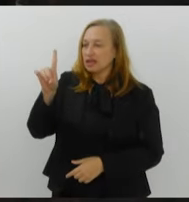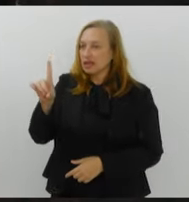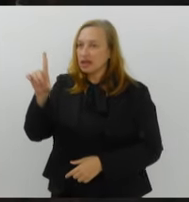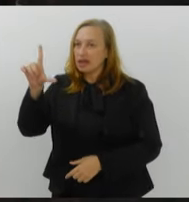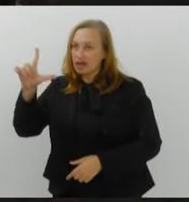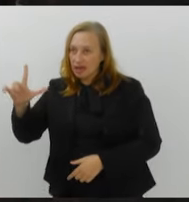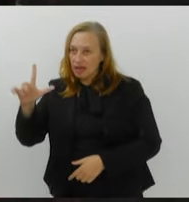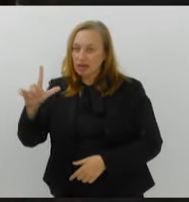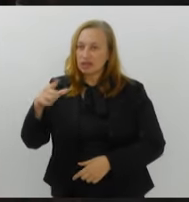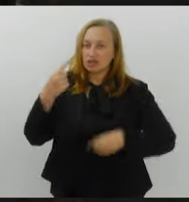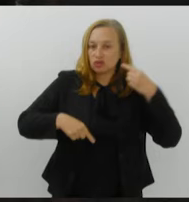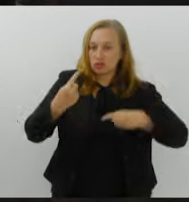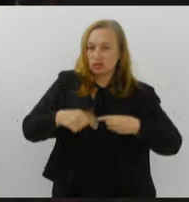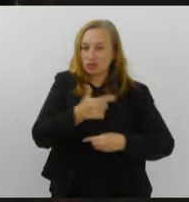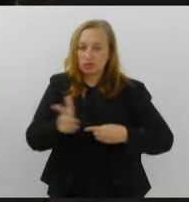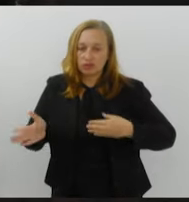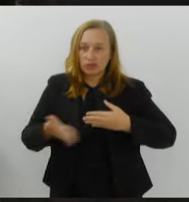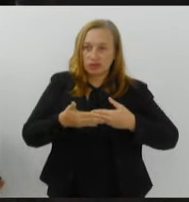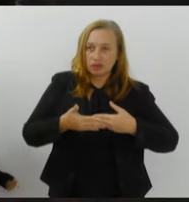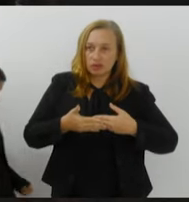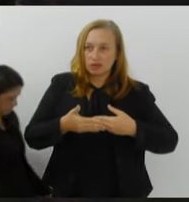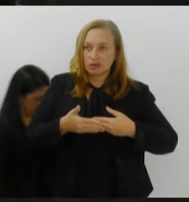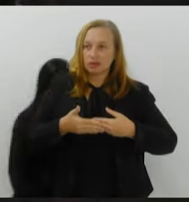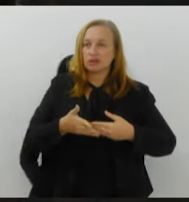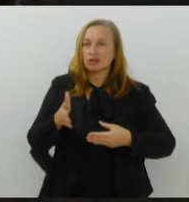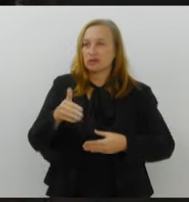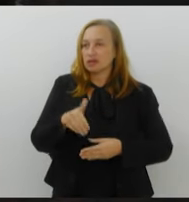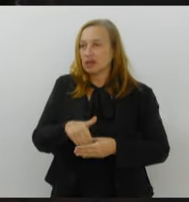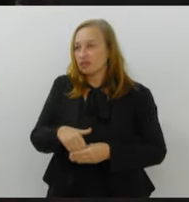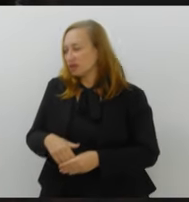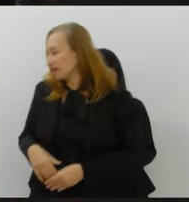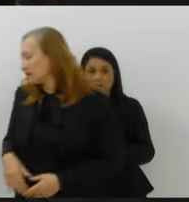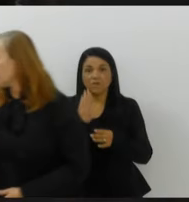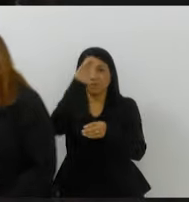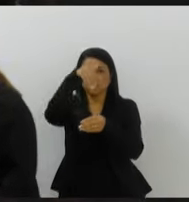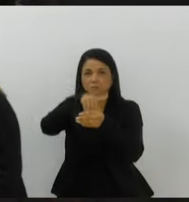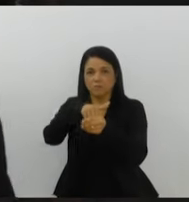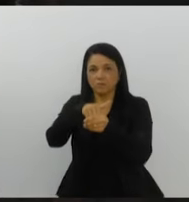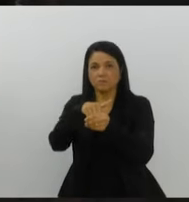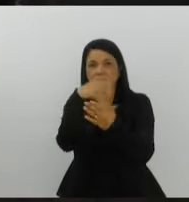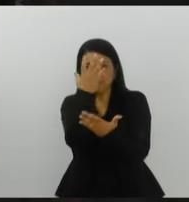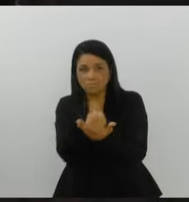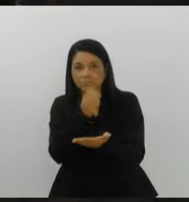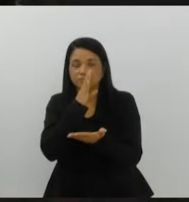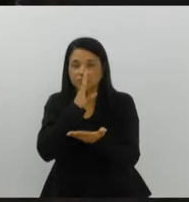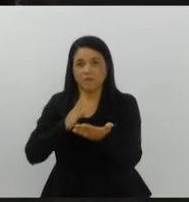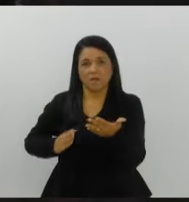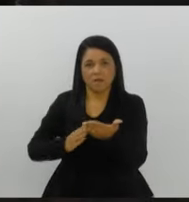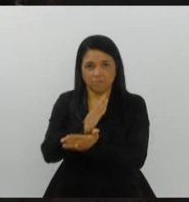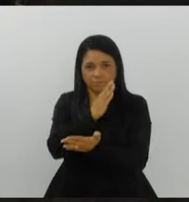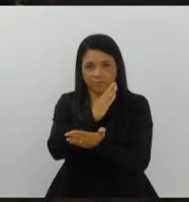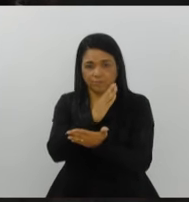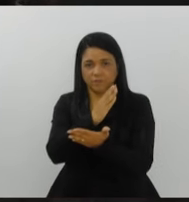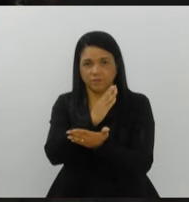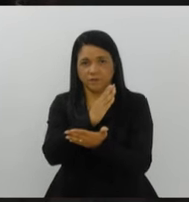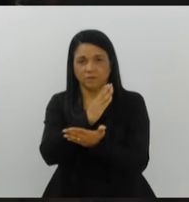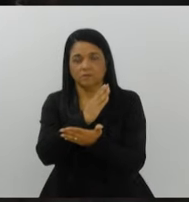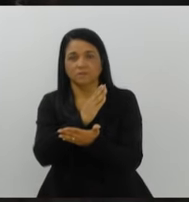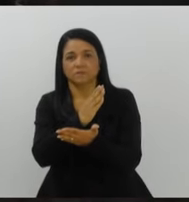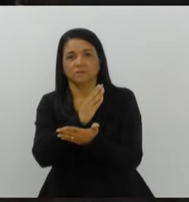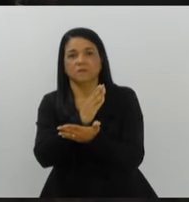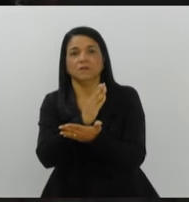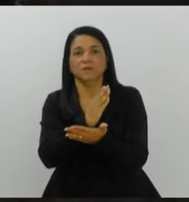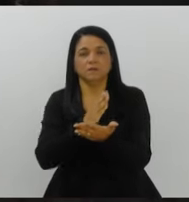discussão, não havendo quem queira discutir, encerrada a discussão. Em votação, os senhores que aprovam permaneçam como estão.